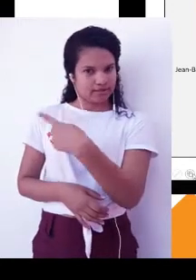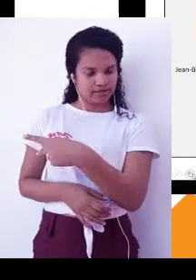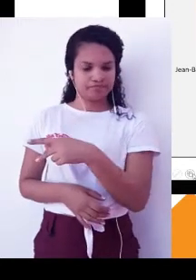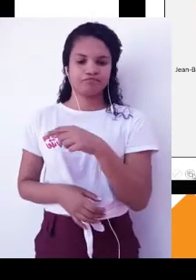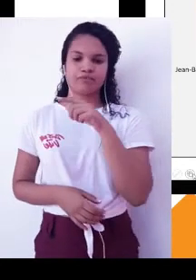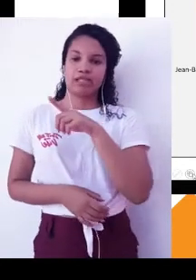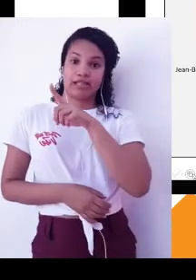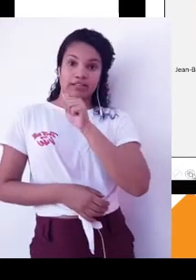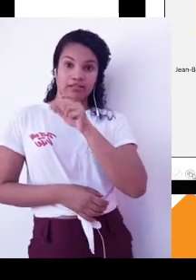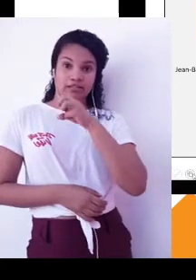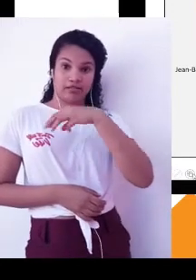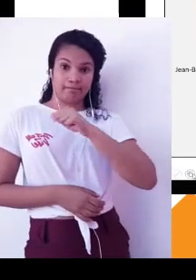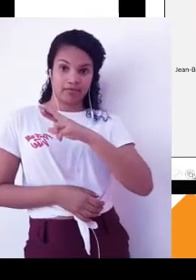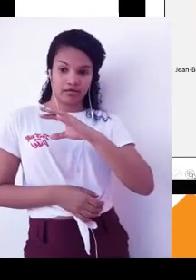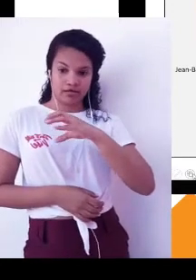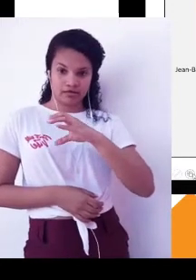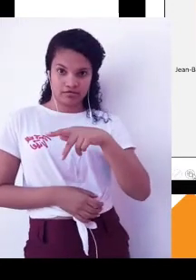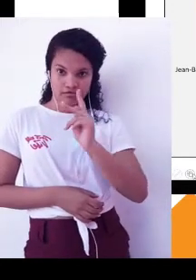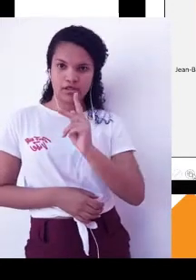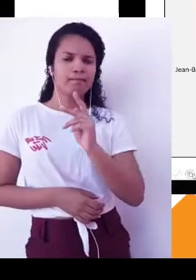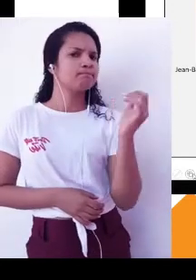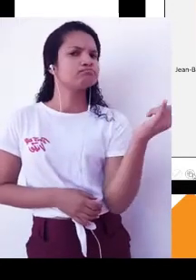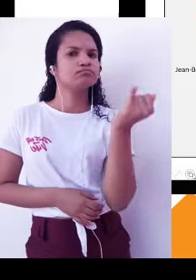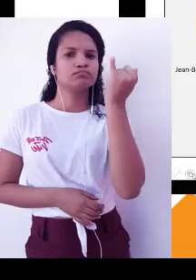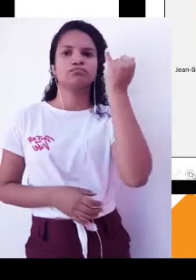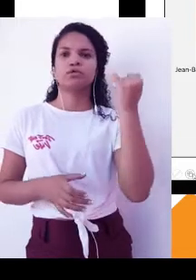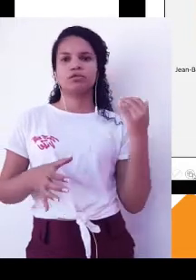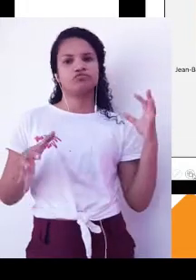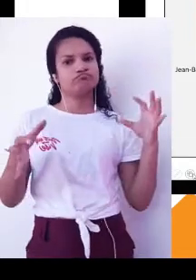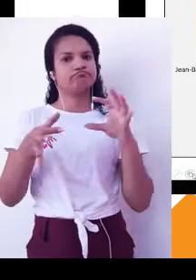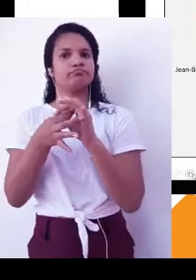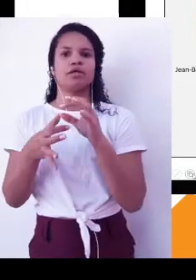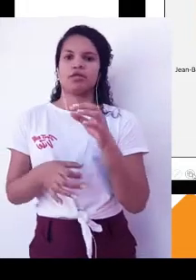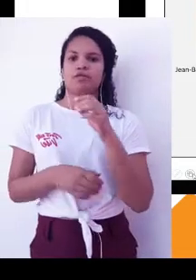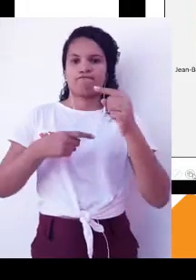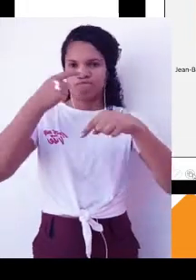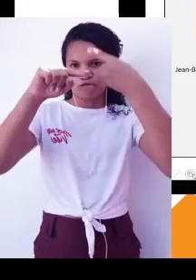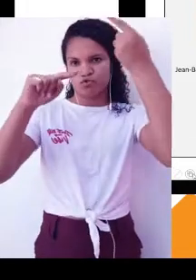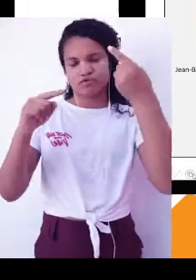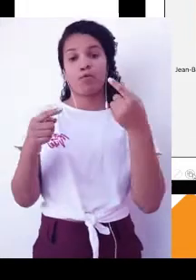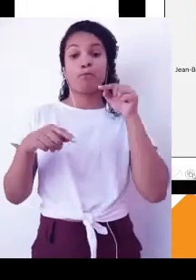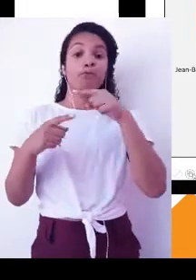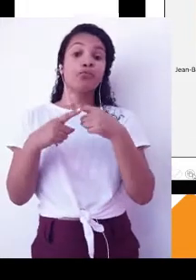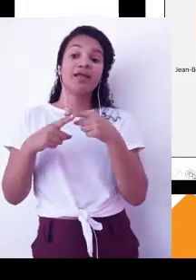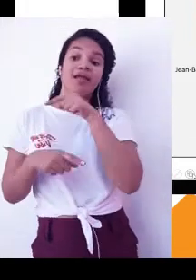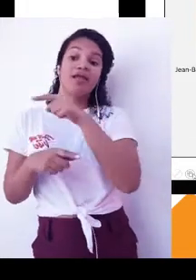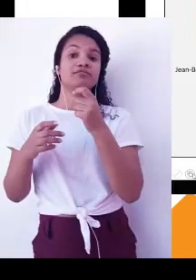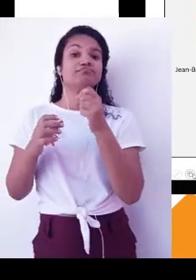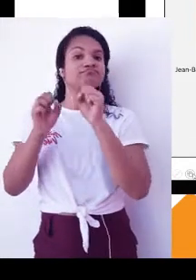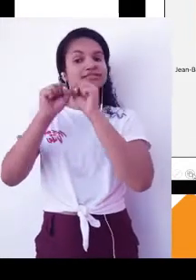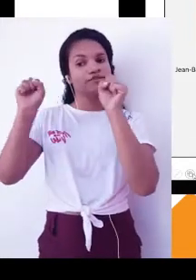uma importância muito grande para o pensamento evolutivo, por ter sido um pioneiro, por ter